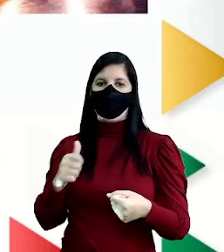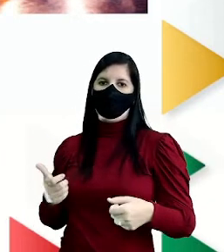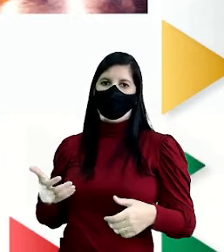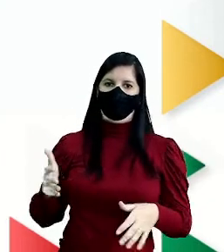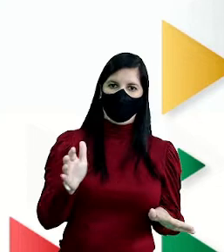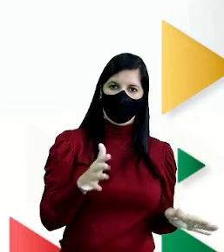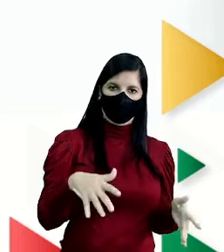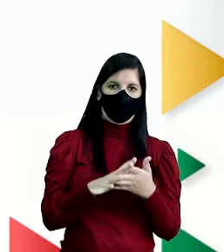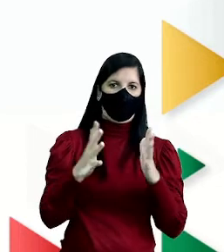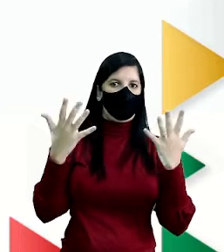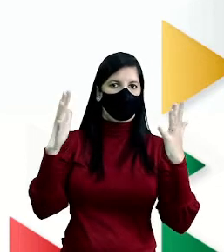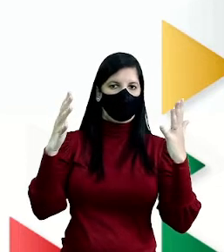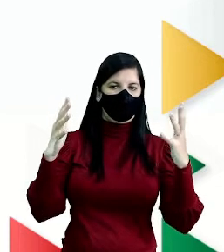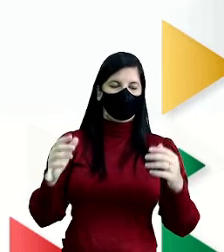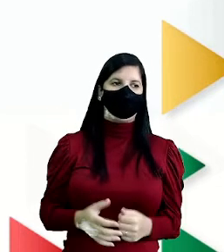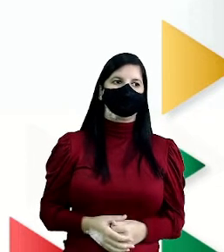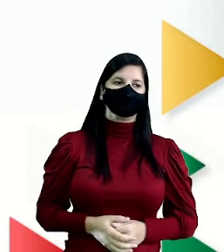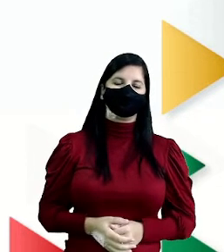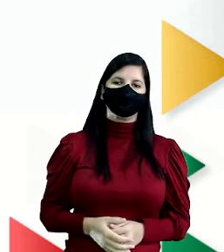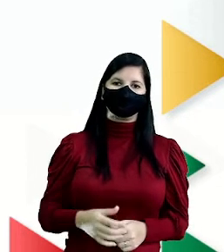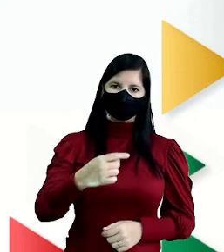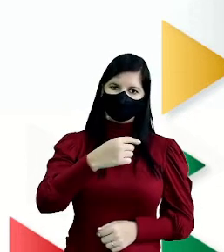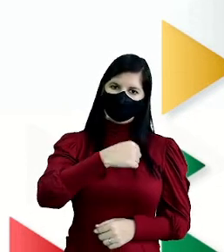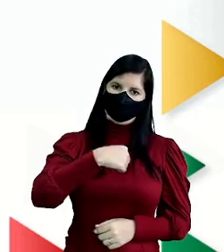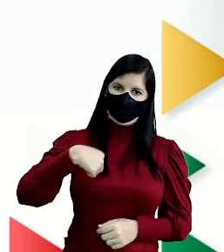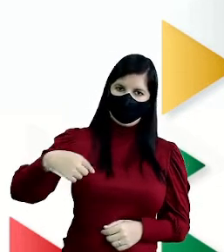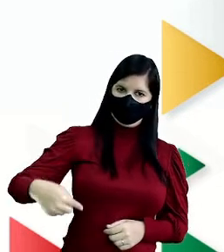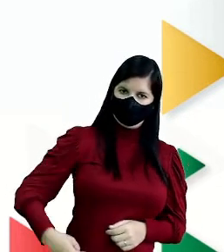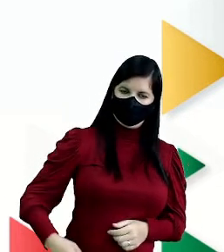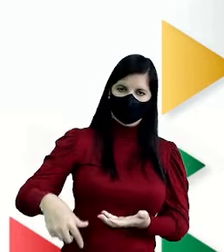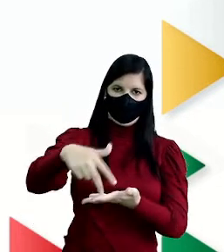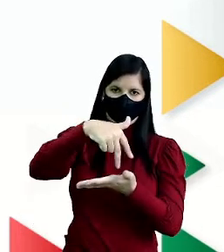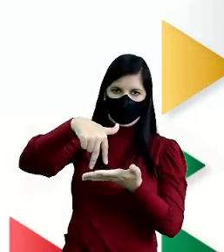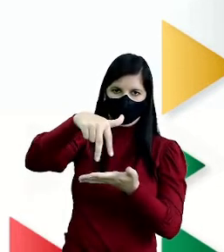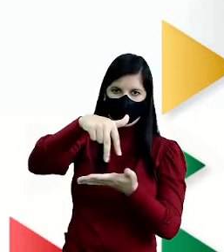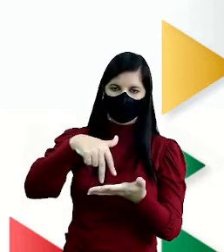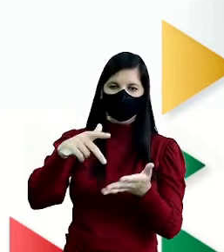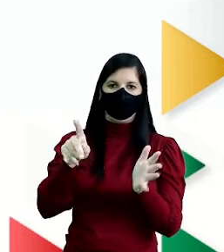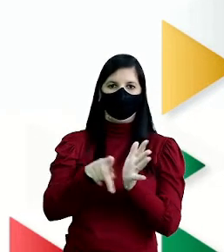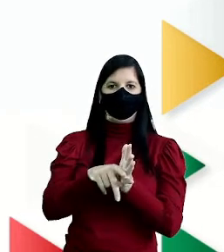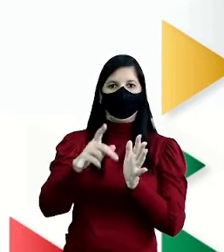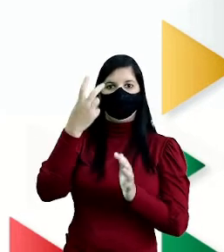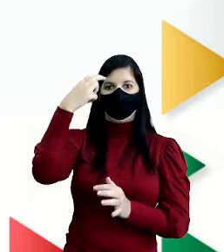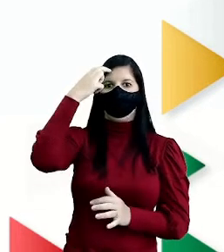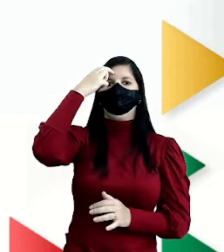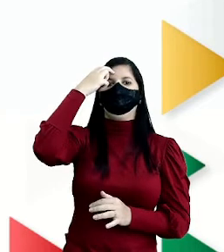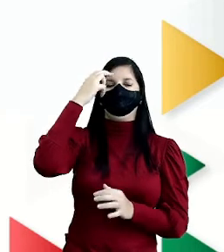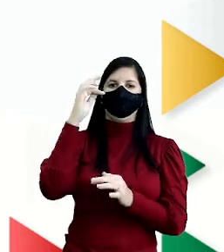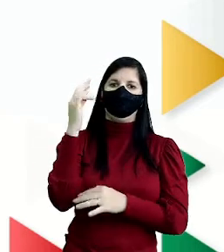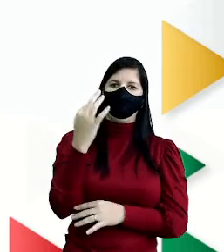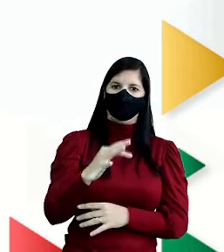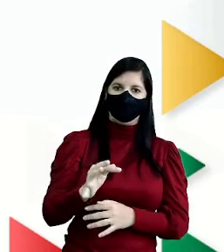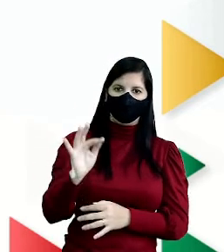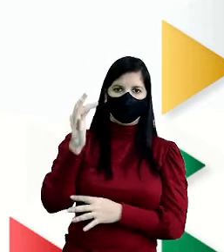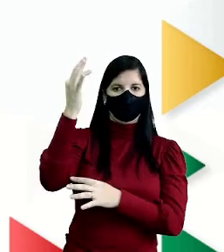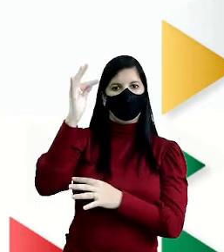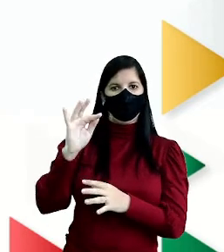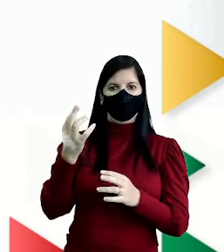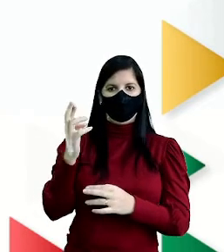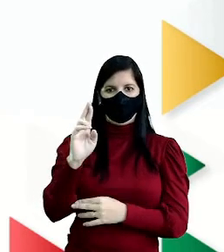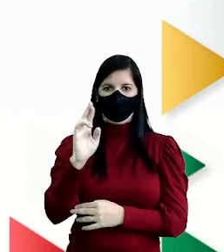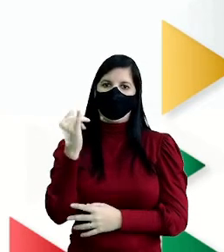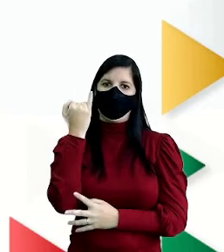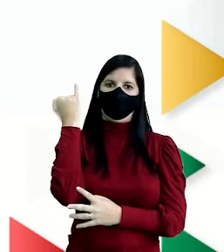batem palmas. Na China temos as danças fazem parte das celebrações culturais, folclóricas e religiosas de grande